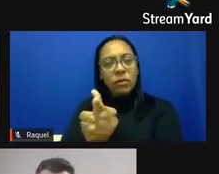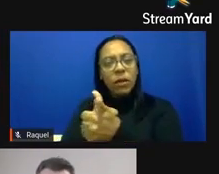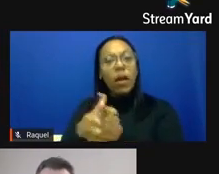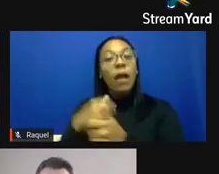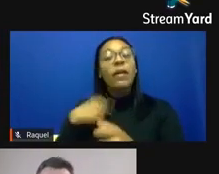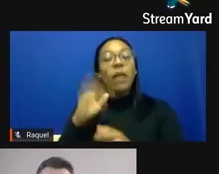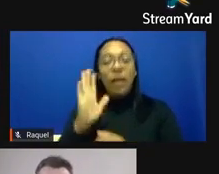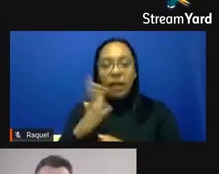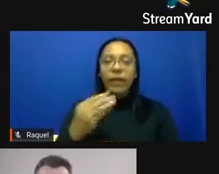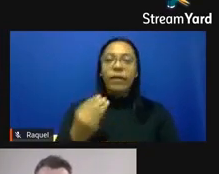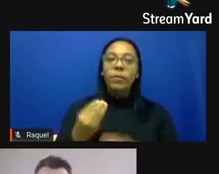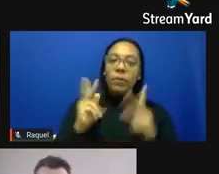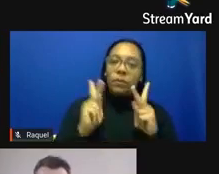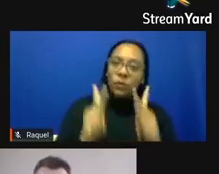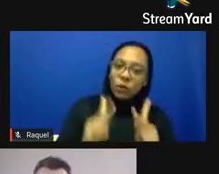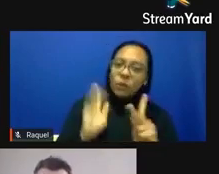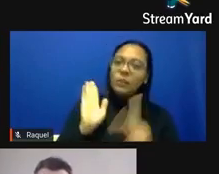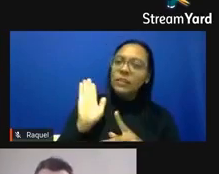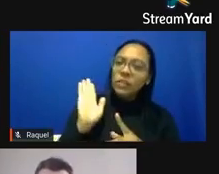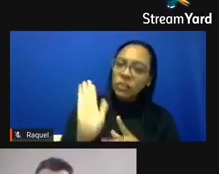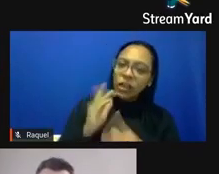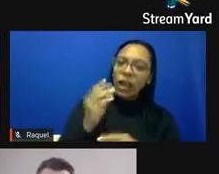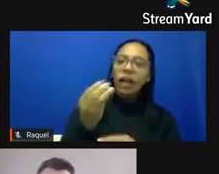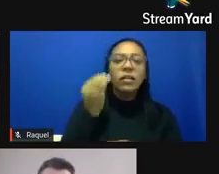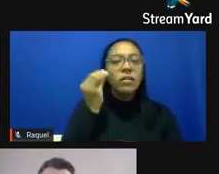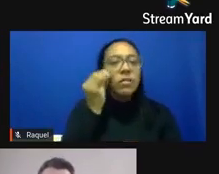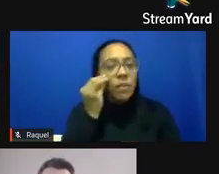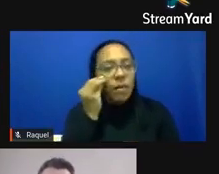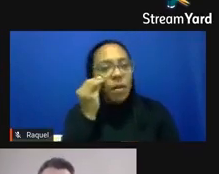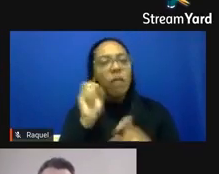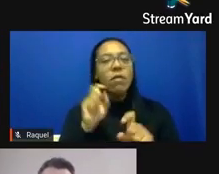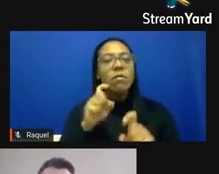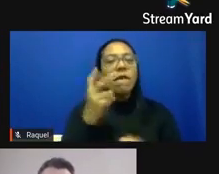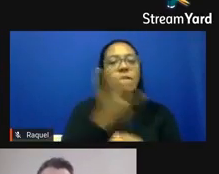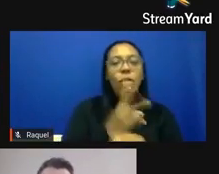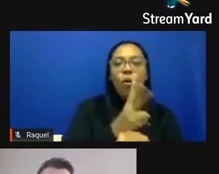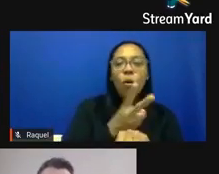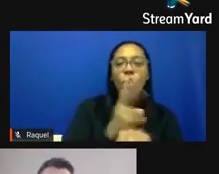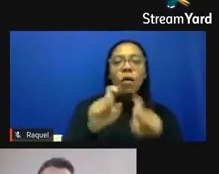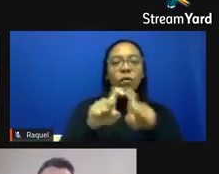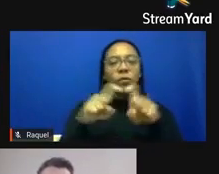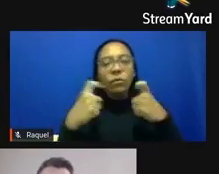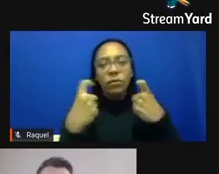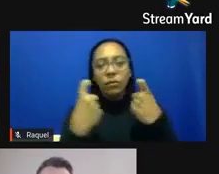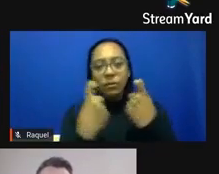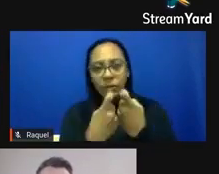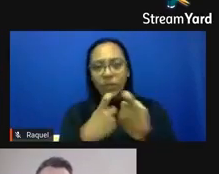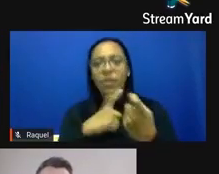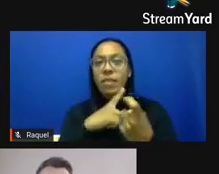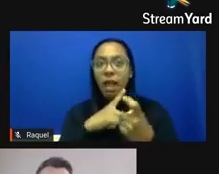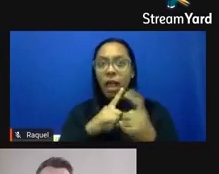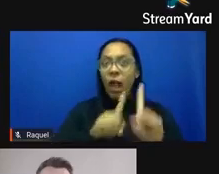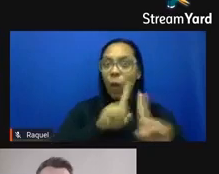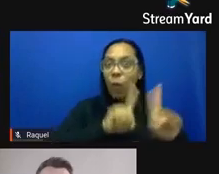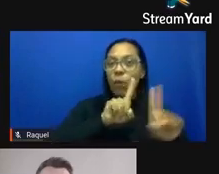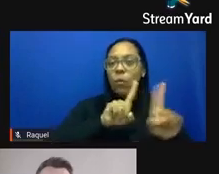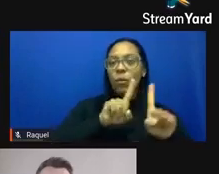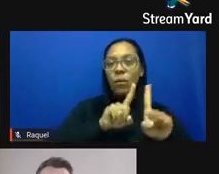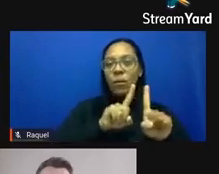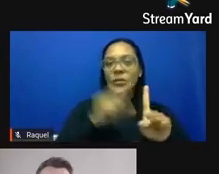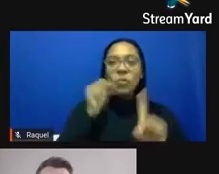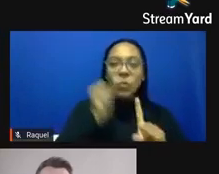tem 3, 4 mulheres ou já tem 3, 4 homens do meu círculo que passaram por isso.